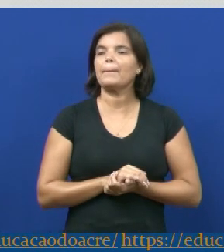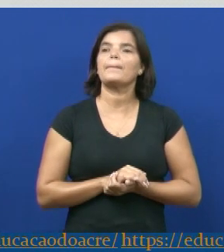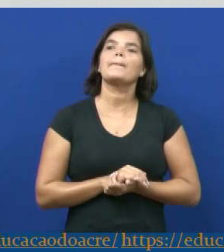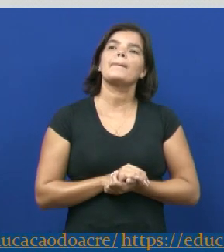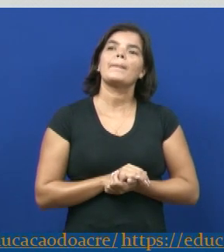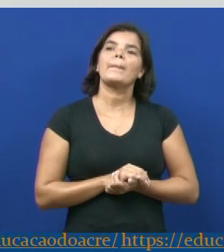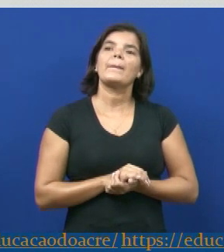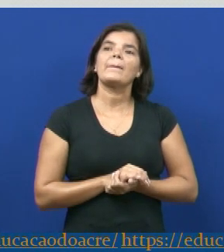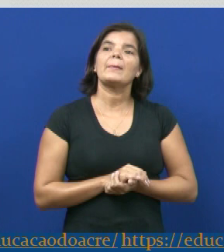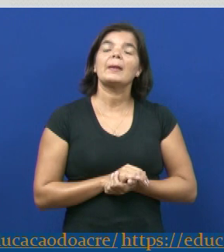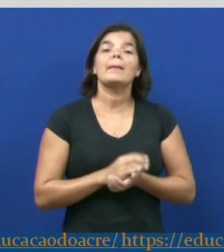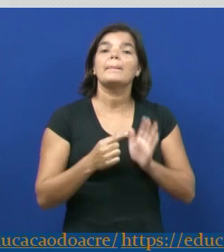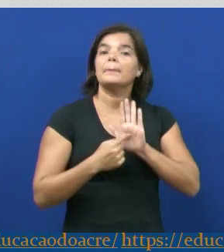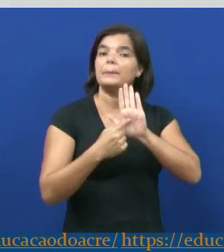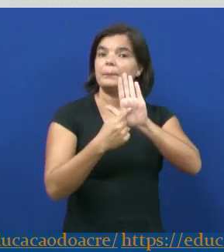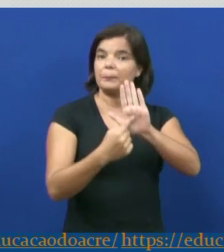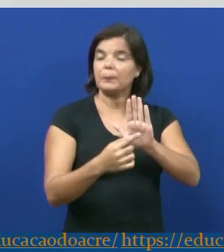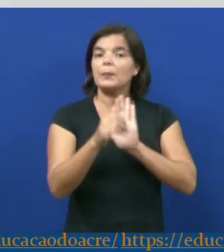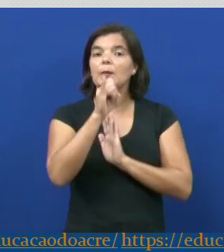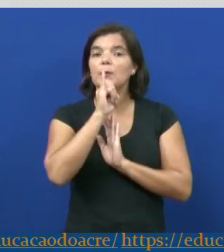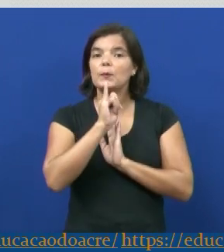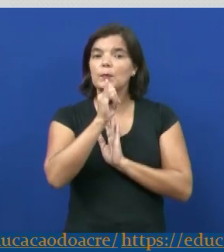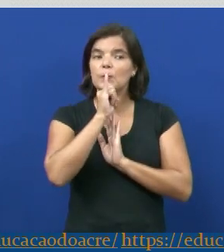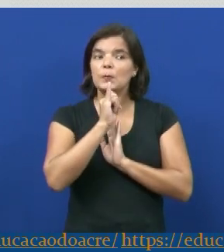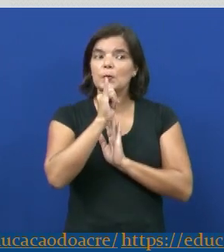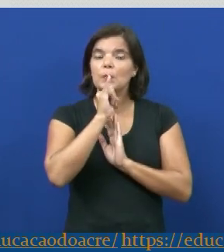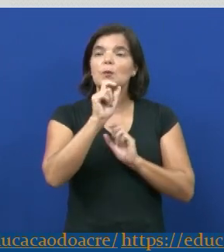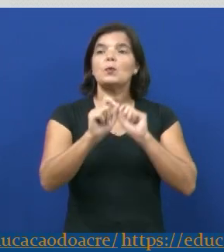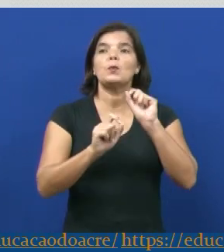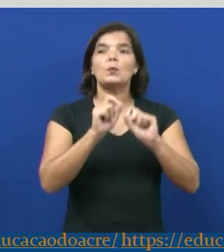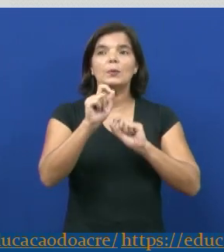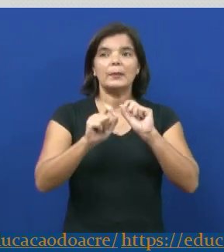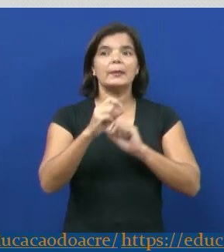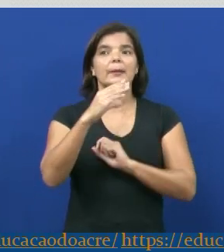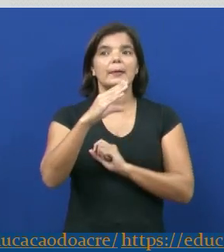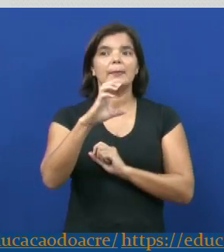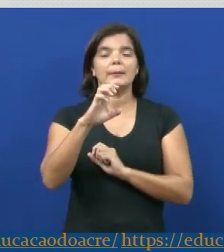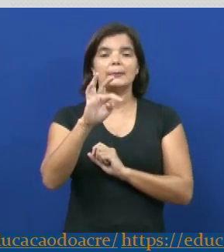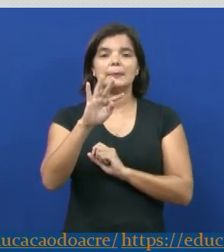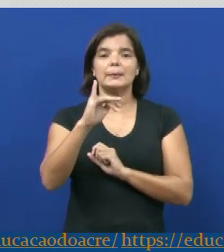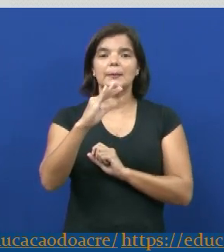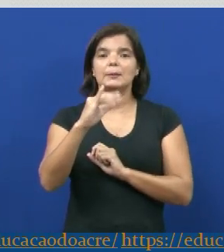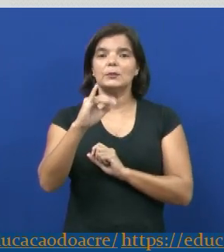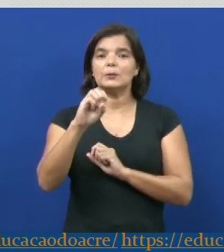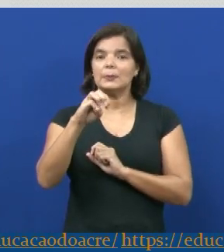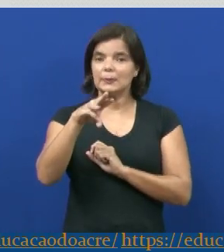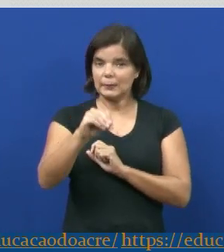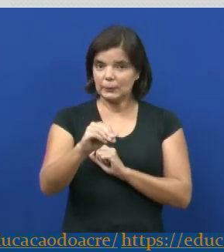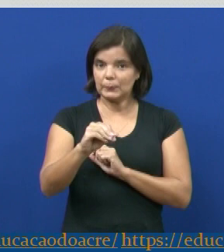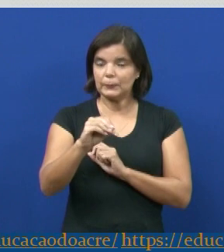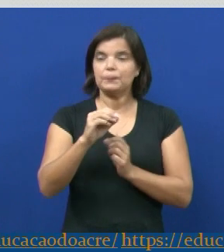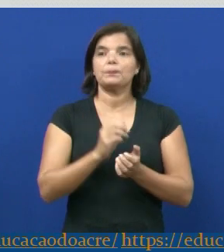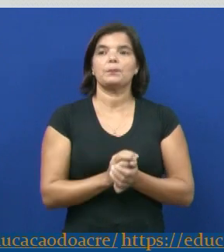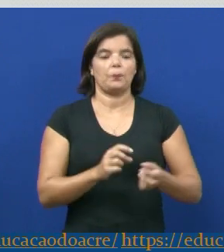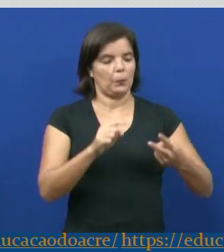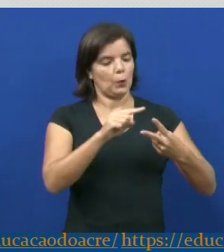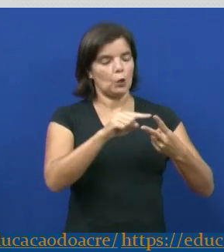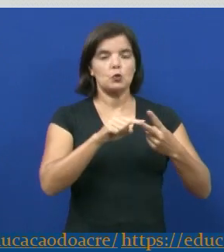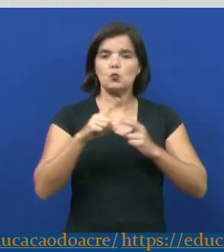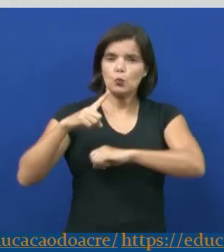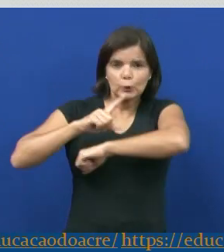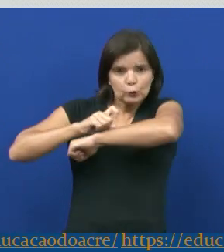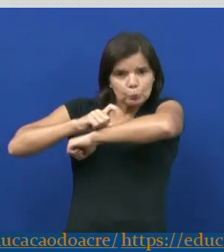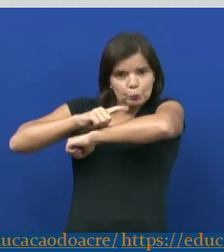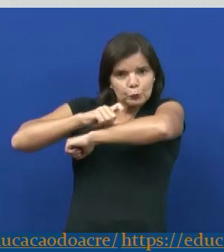Que é para mostrar, dar um exemplo do que é o ceticismo. Olha só, há 2